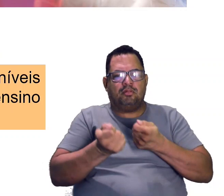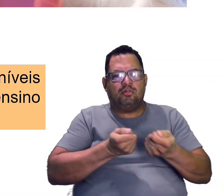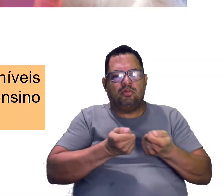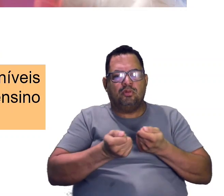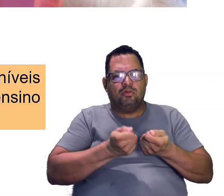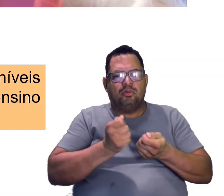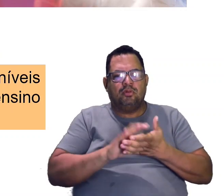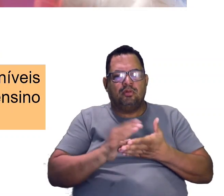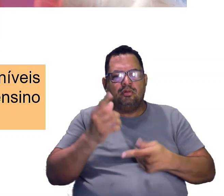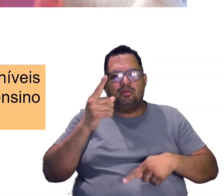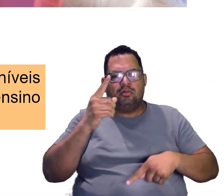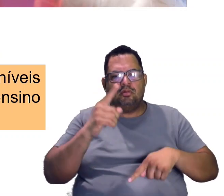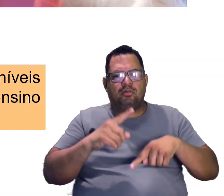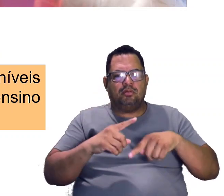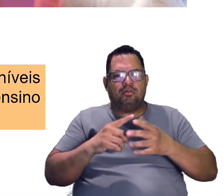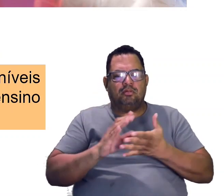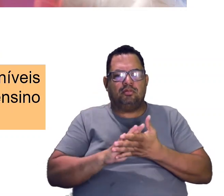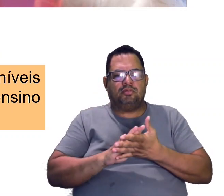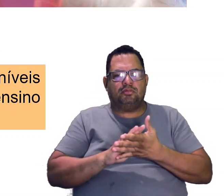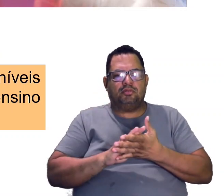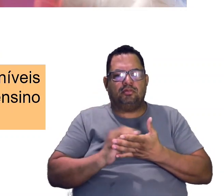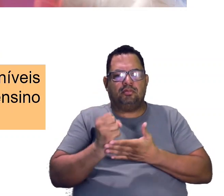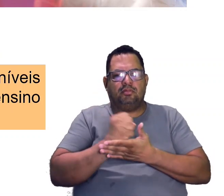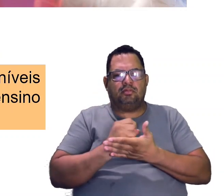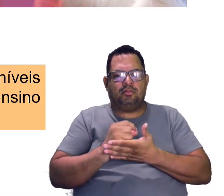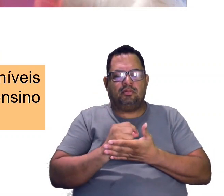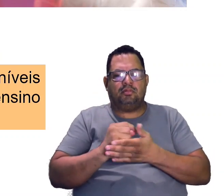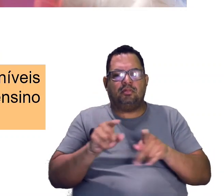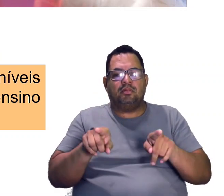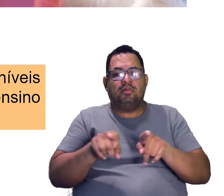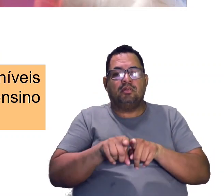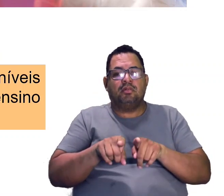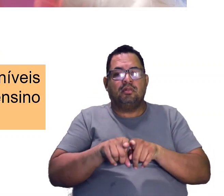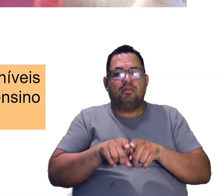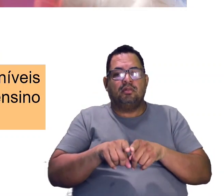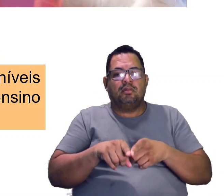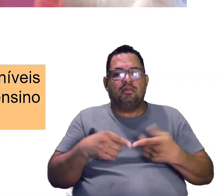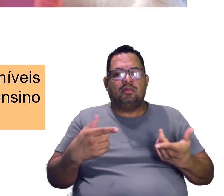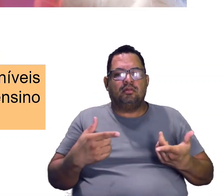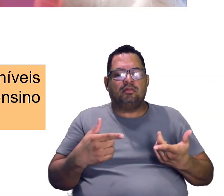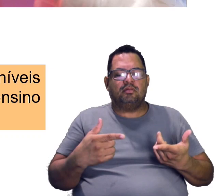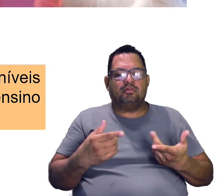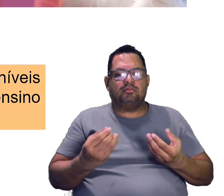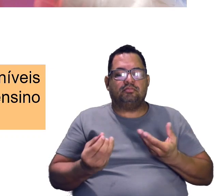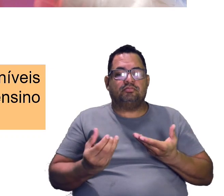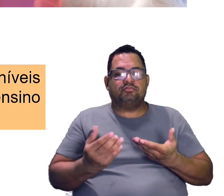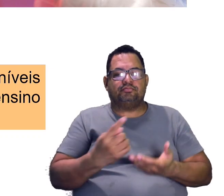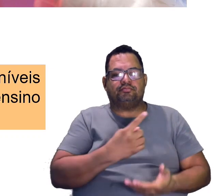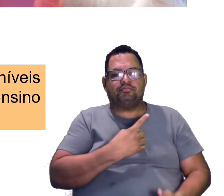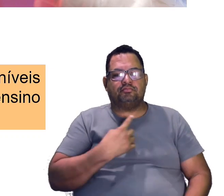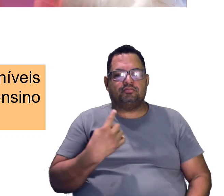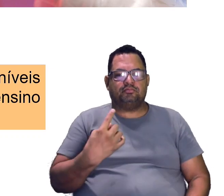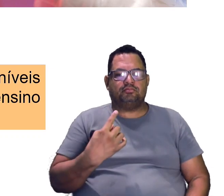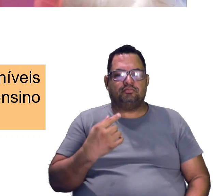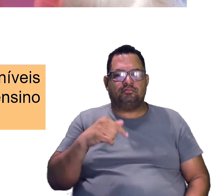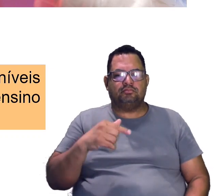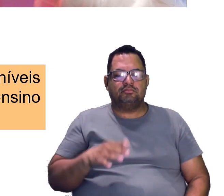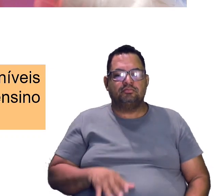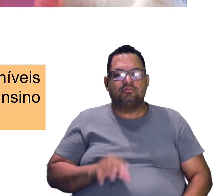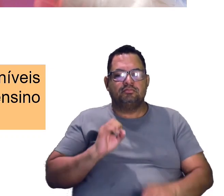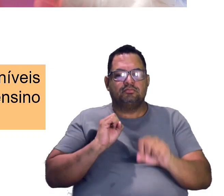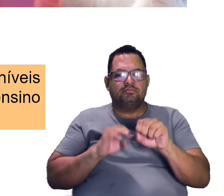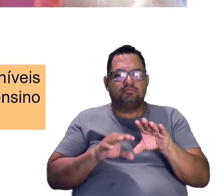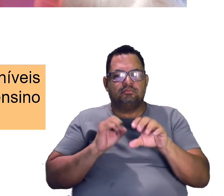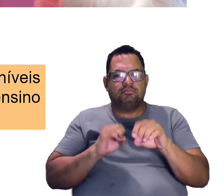desses medicamentos e produtos farmacêuticos. E aí, onde é que o professor Almeida e Sabrina estamos? Estamos o quê? Na